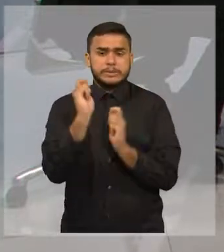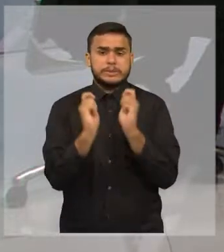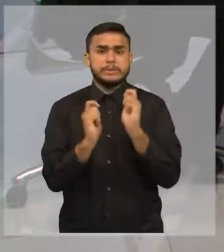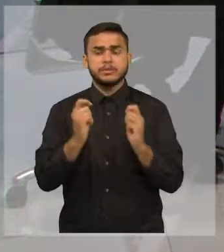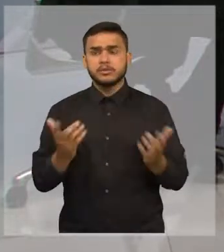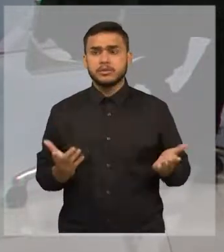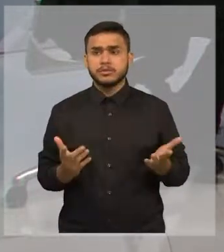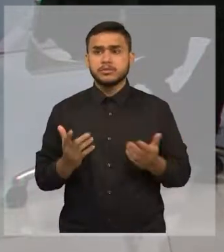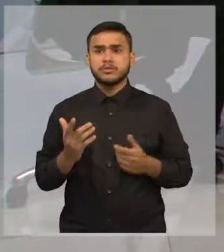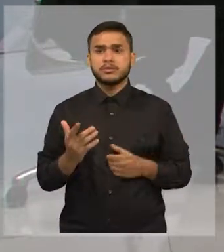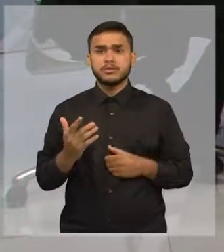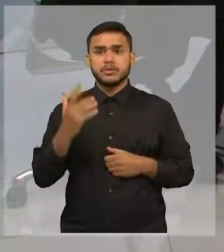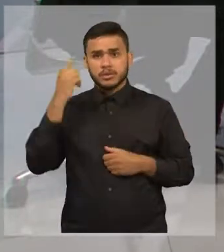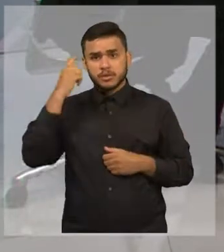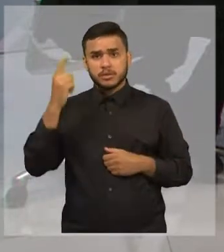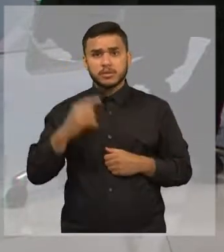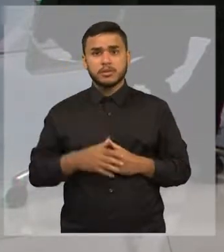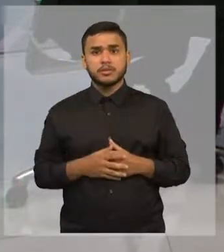o